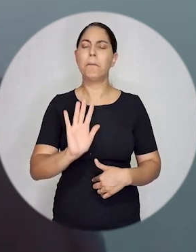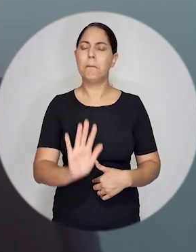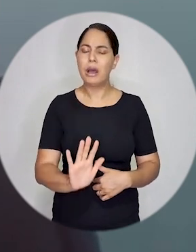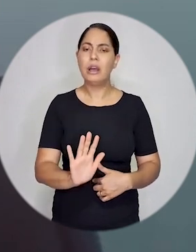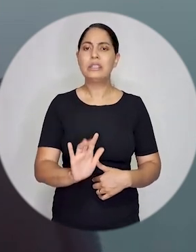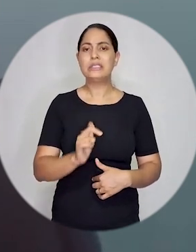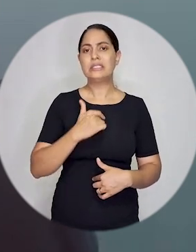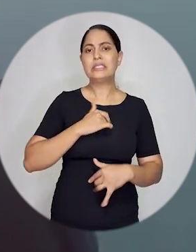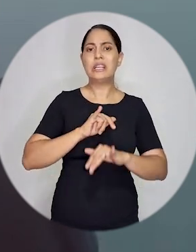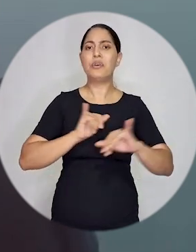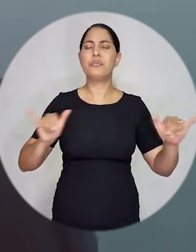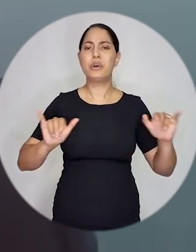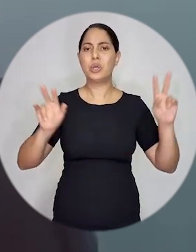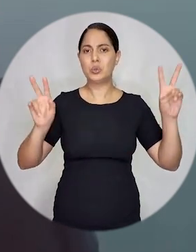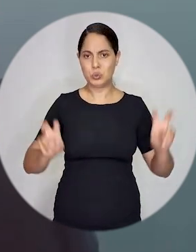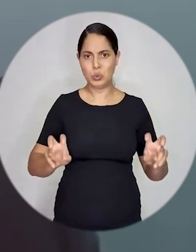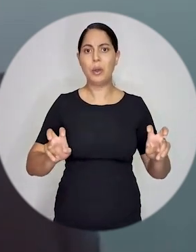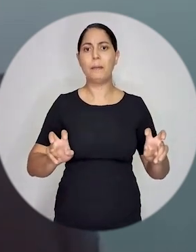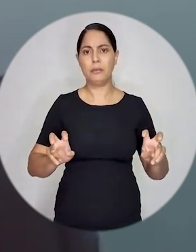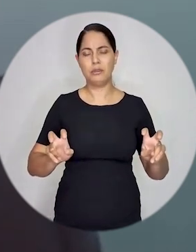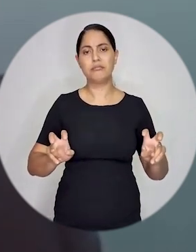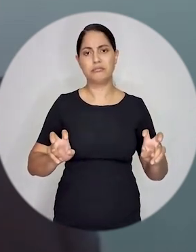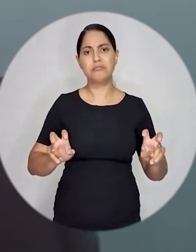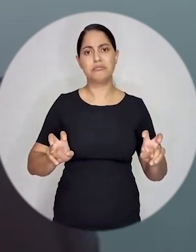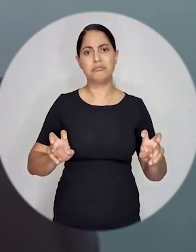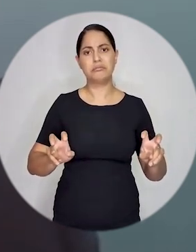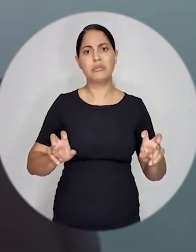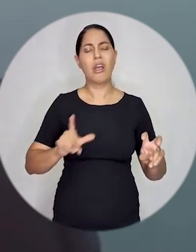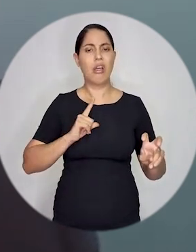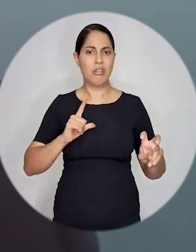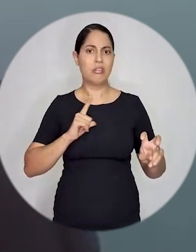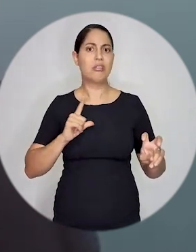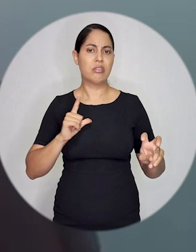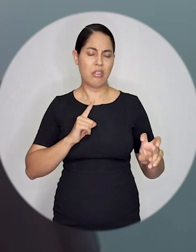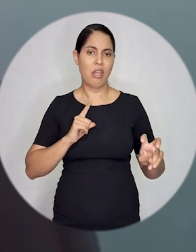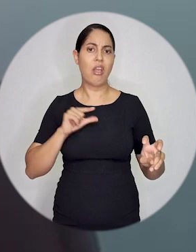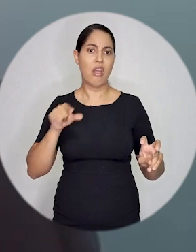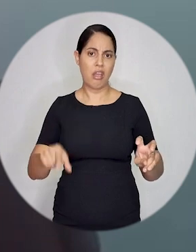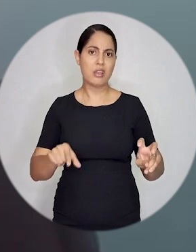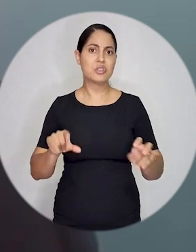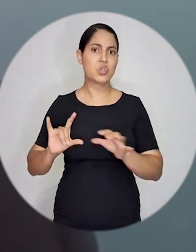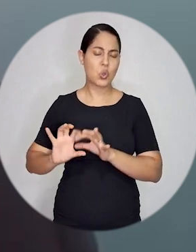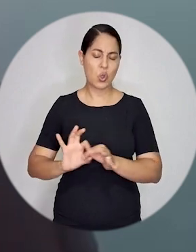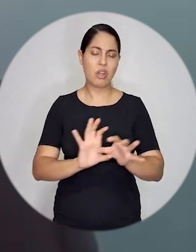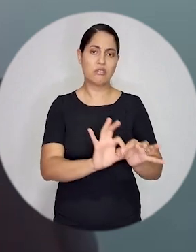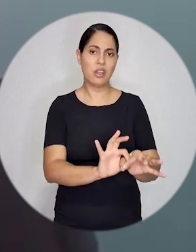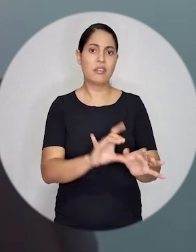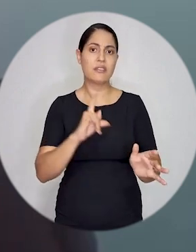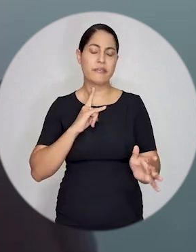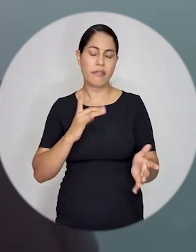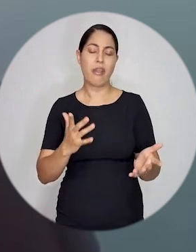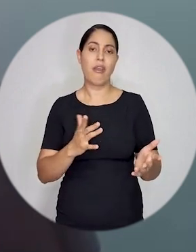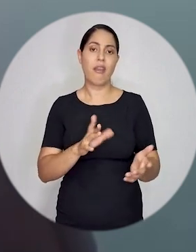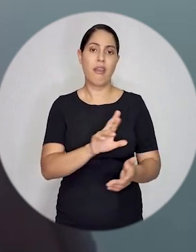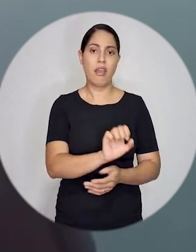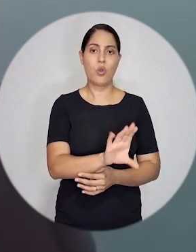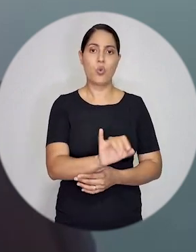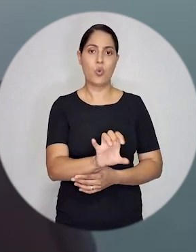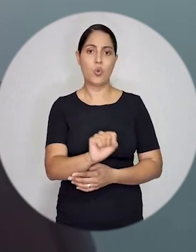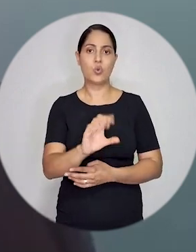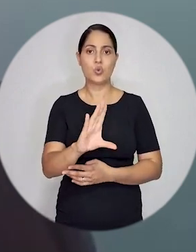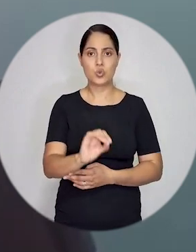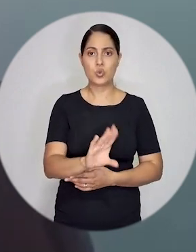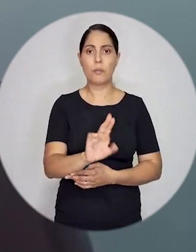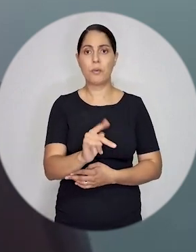eu digo isso porque, derivado dessa constatação, acho que tanto, né, recursos públicos precisam ser empregados